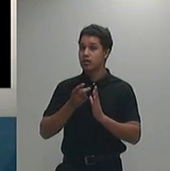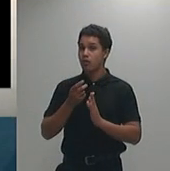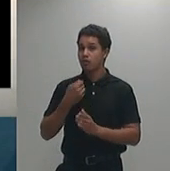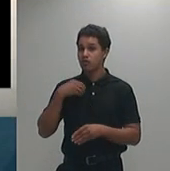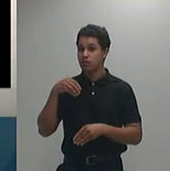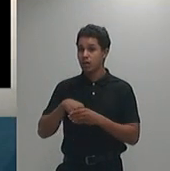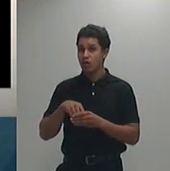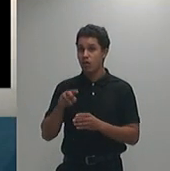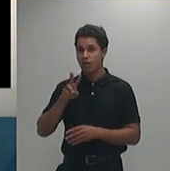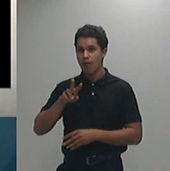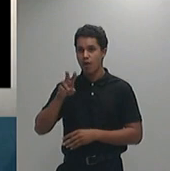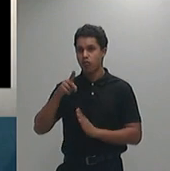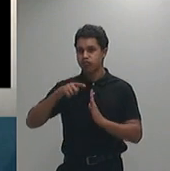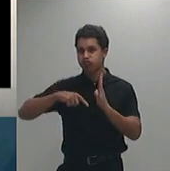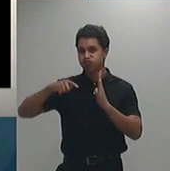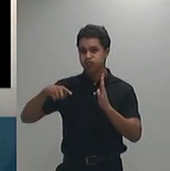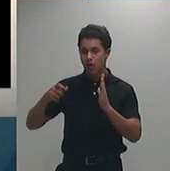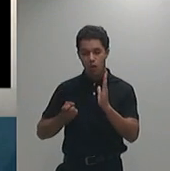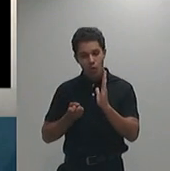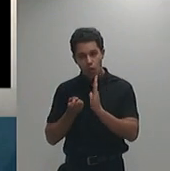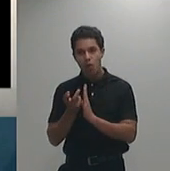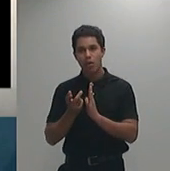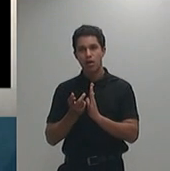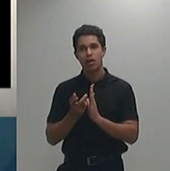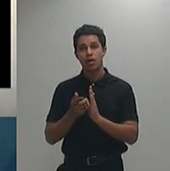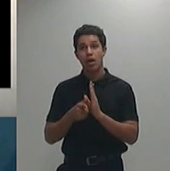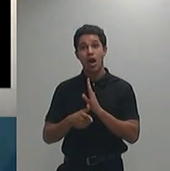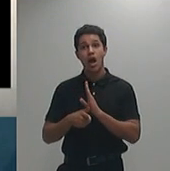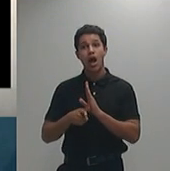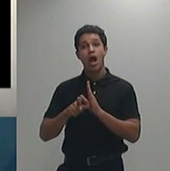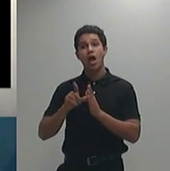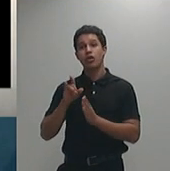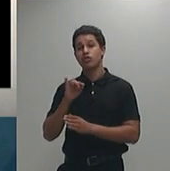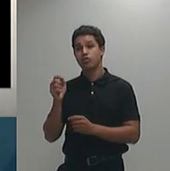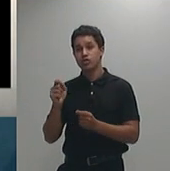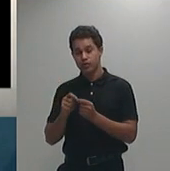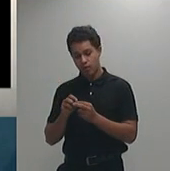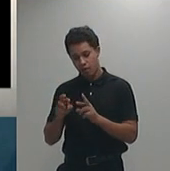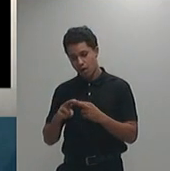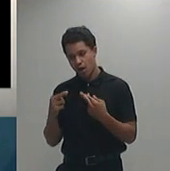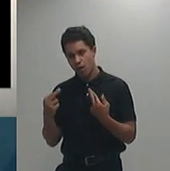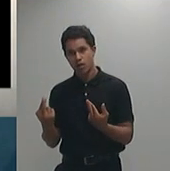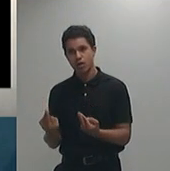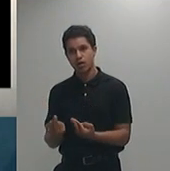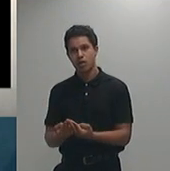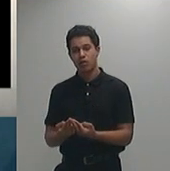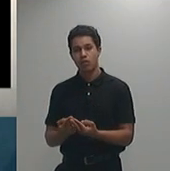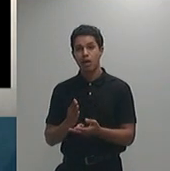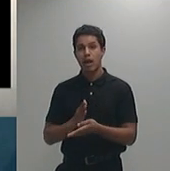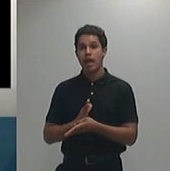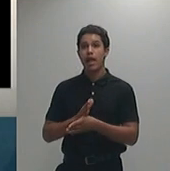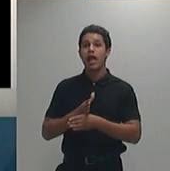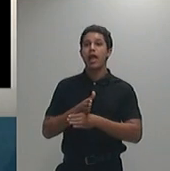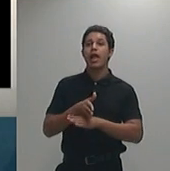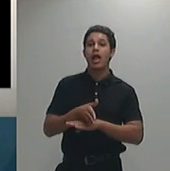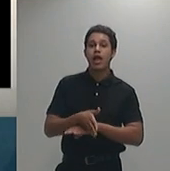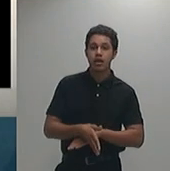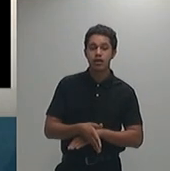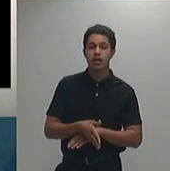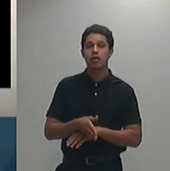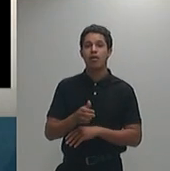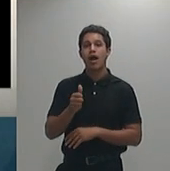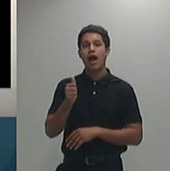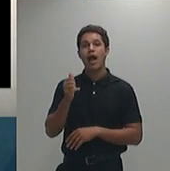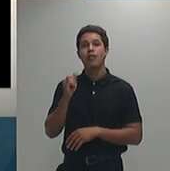e antes mesmo no dia designado para a realização da Assembleia ingressa com uma arbitragem